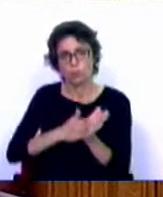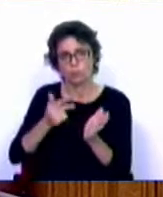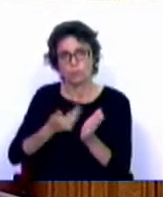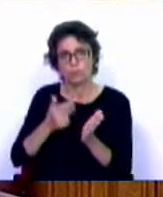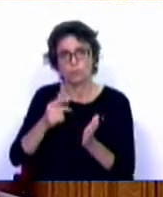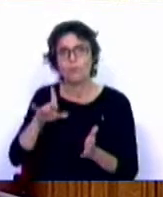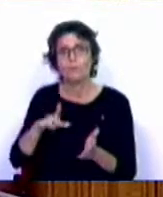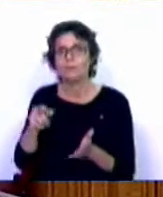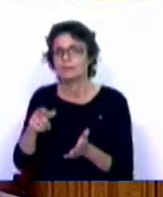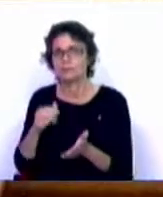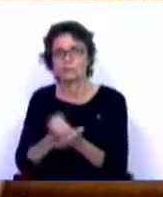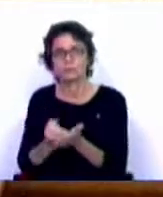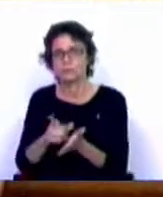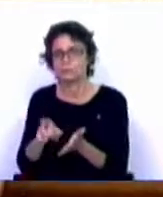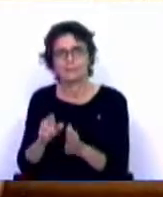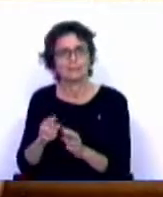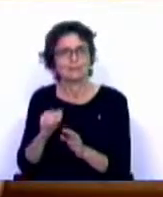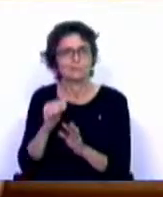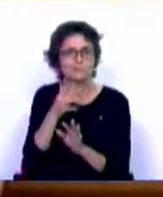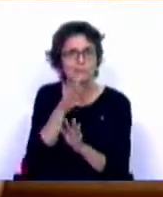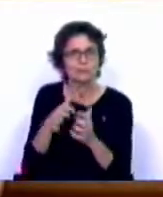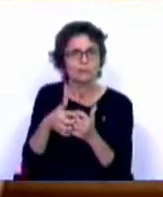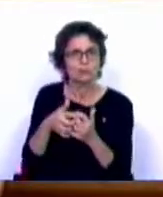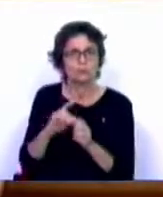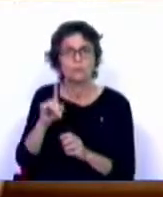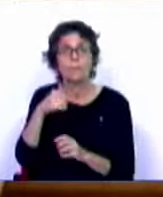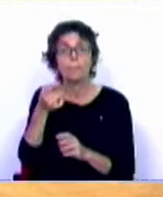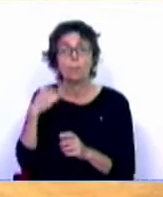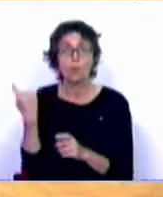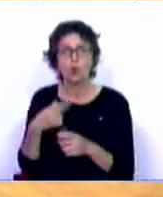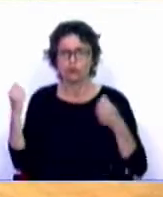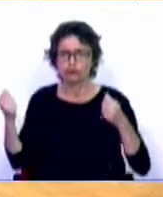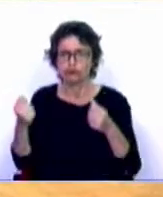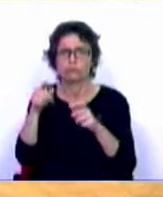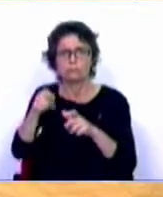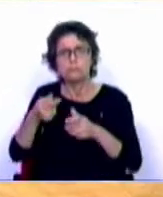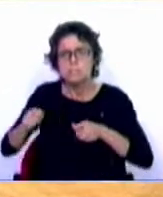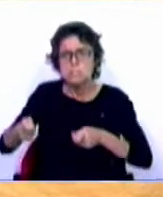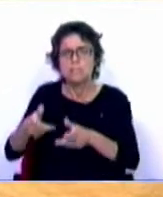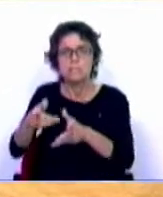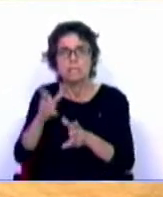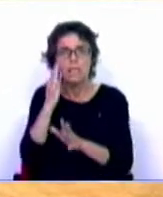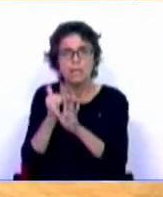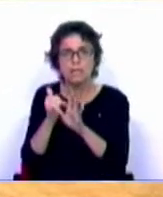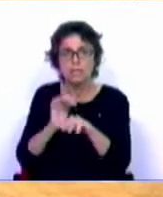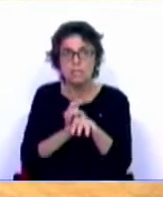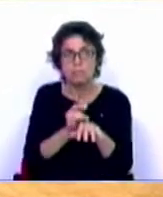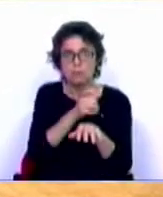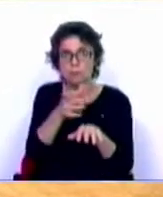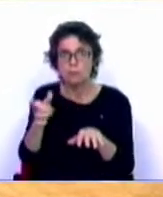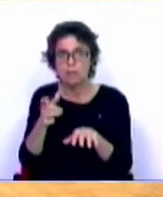seu passaporte. Fizemos uma campanha feroz e a situação sensibilizou muito